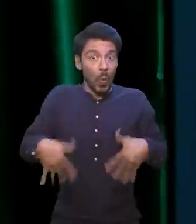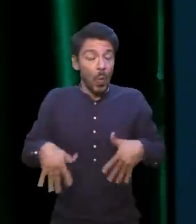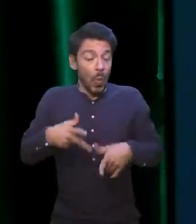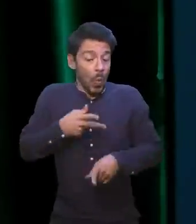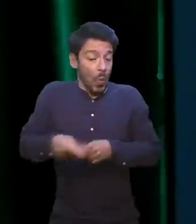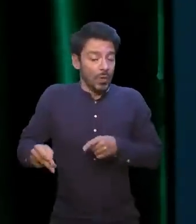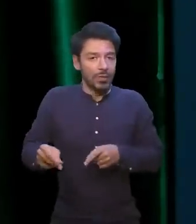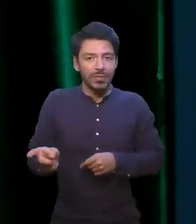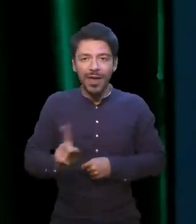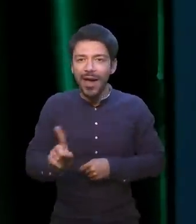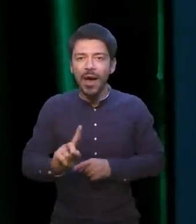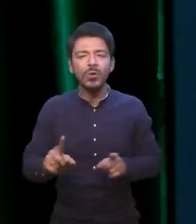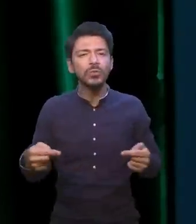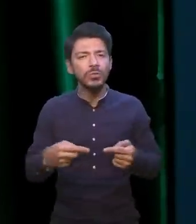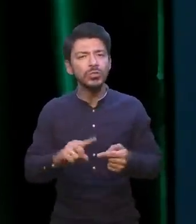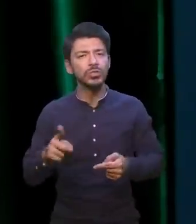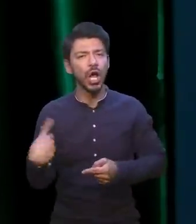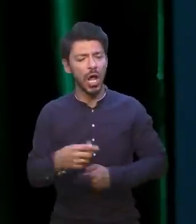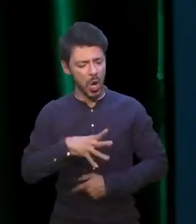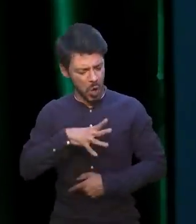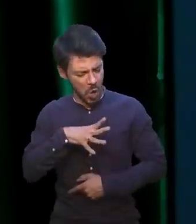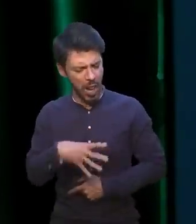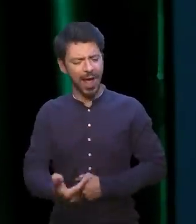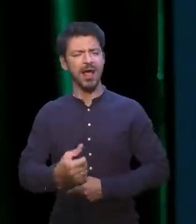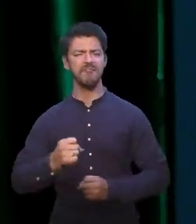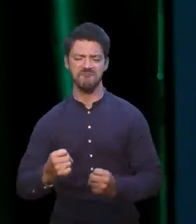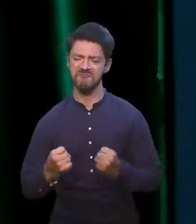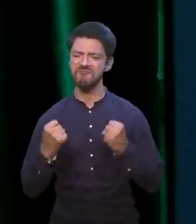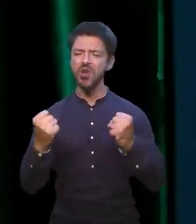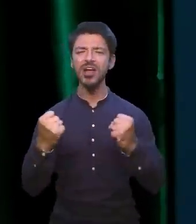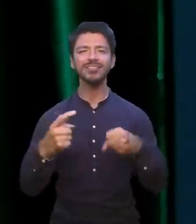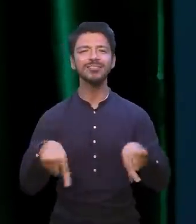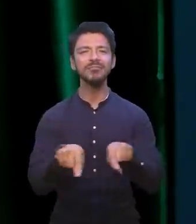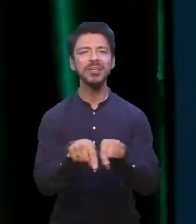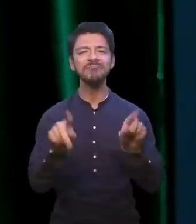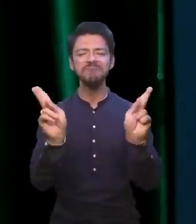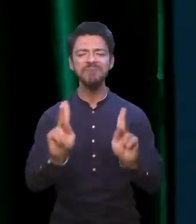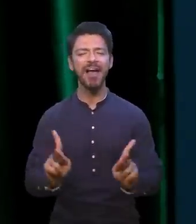coragem, força, alento, inspiração.